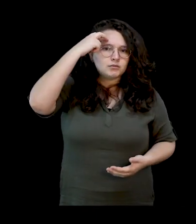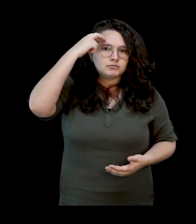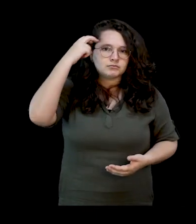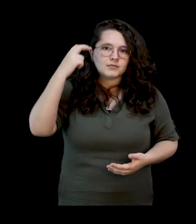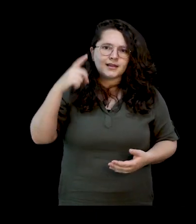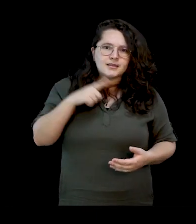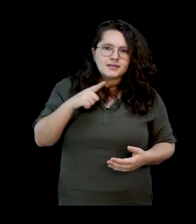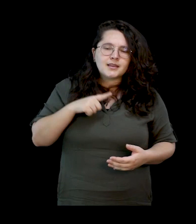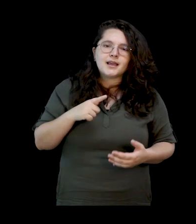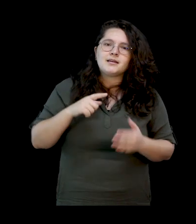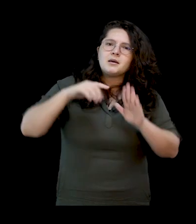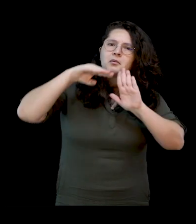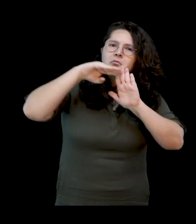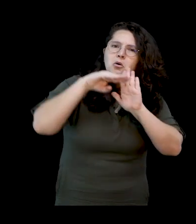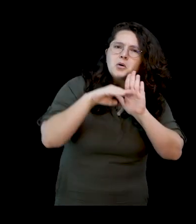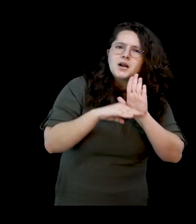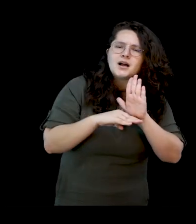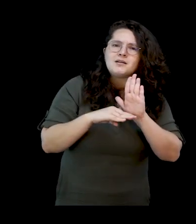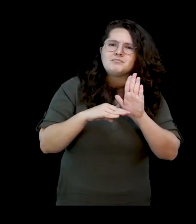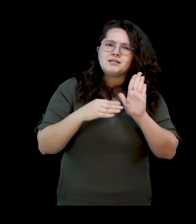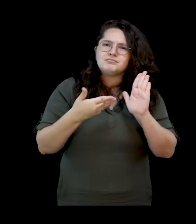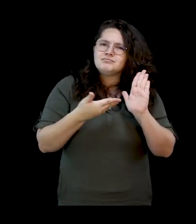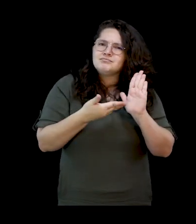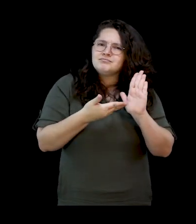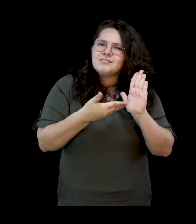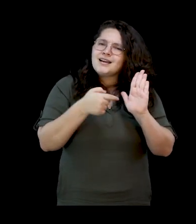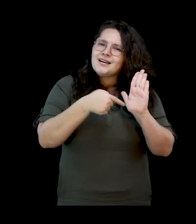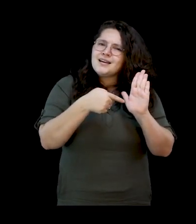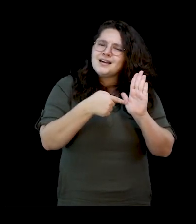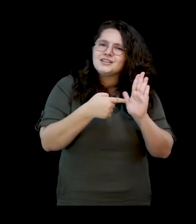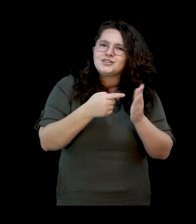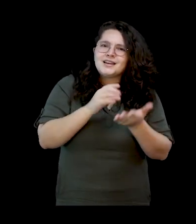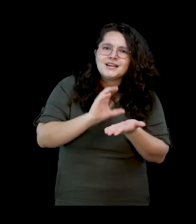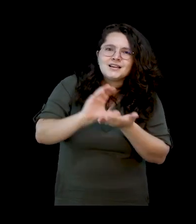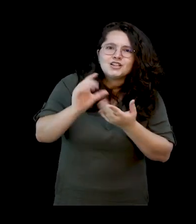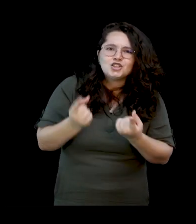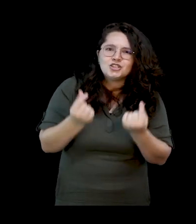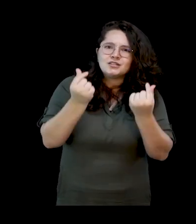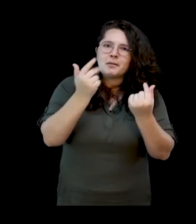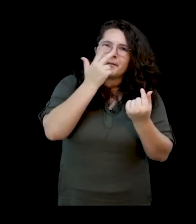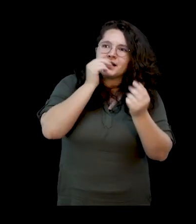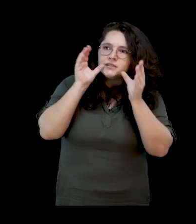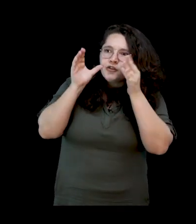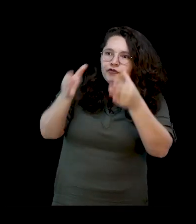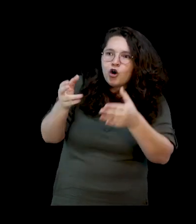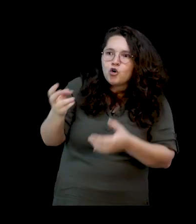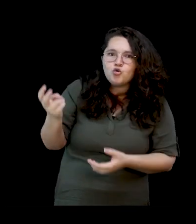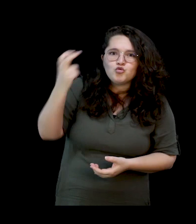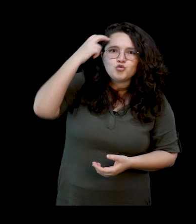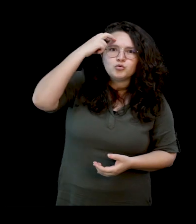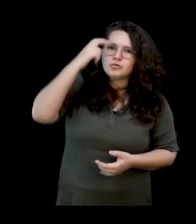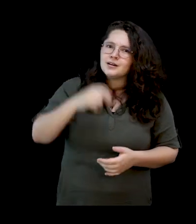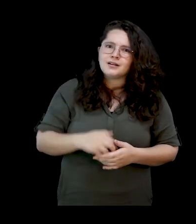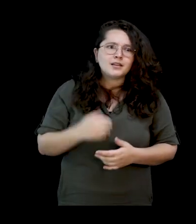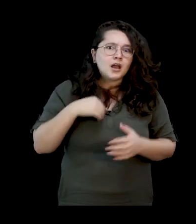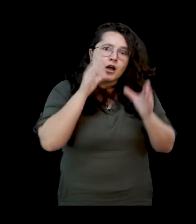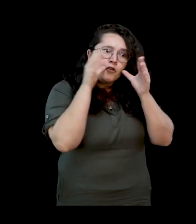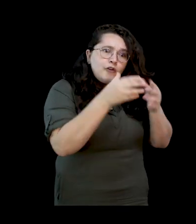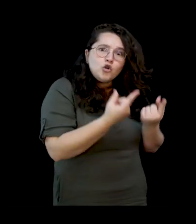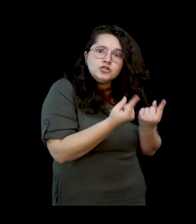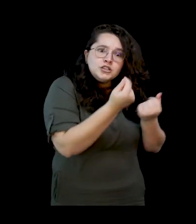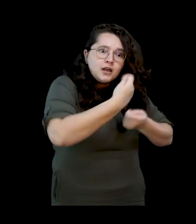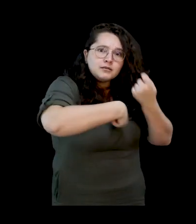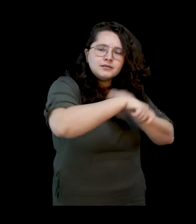e fora daqui, de programas que não mais são voltados para a questão cultural, mas para a economia